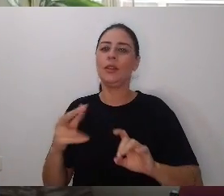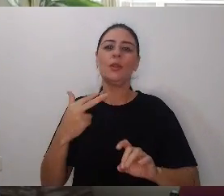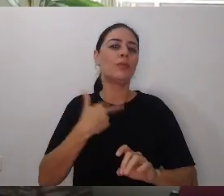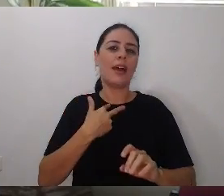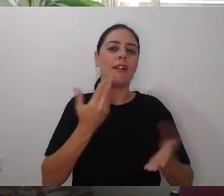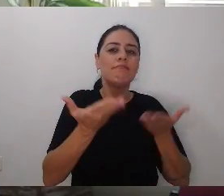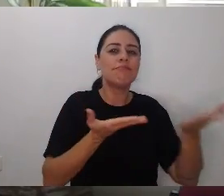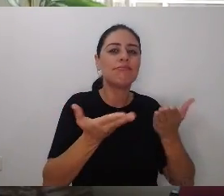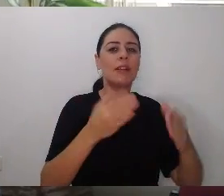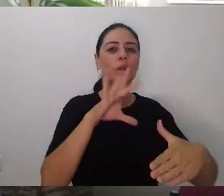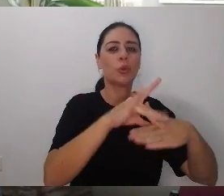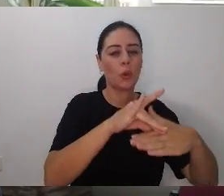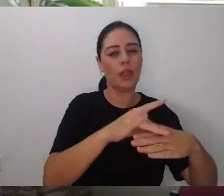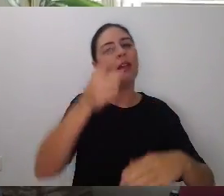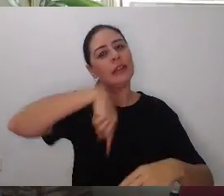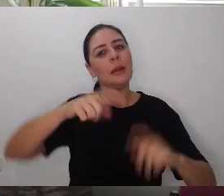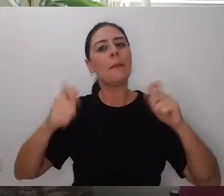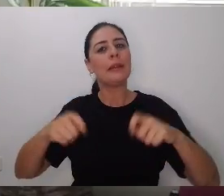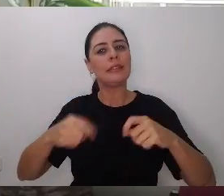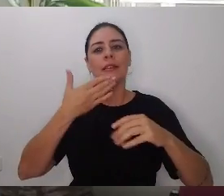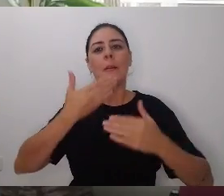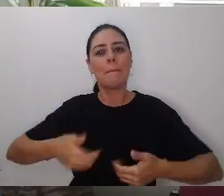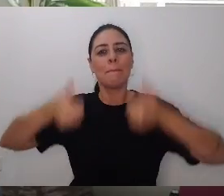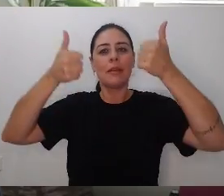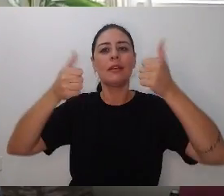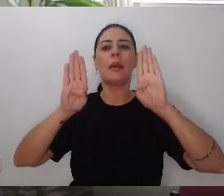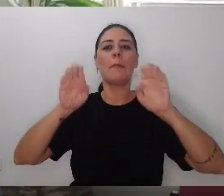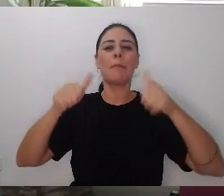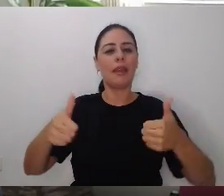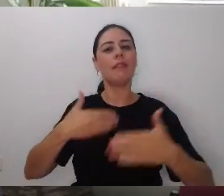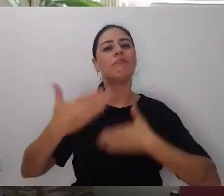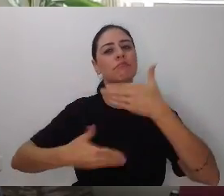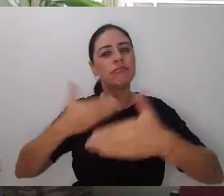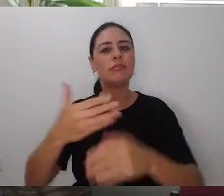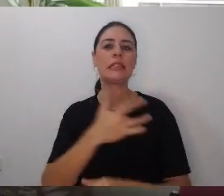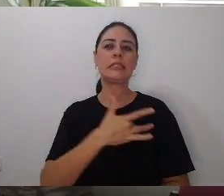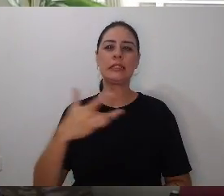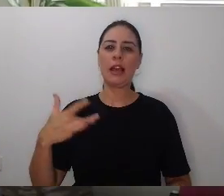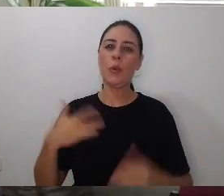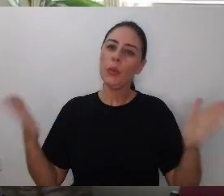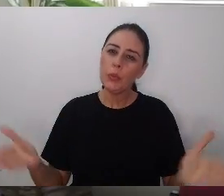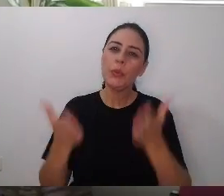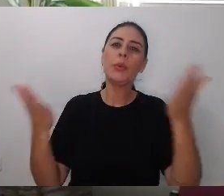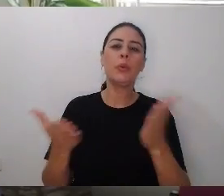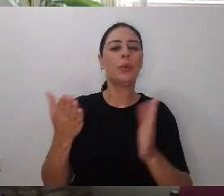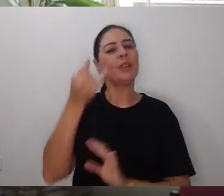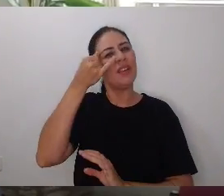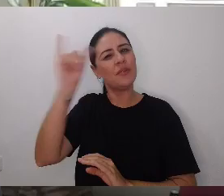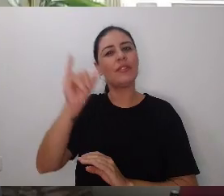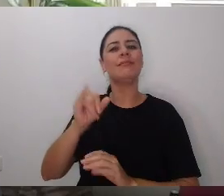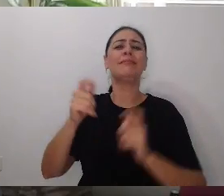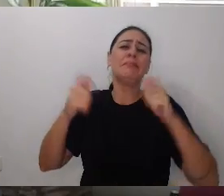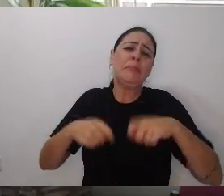dia, porque a gente não tem que tratar a doença, né? A gente tem que estar bem, a gente tem que promover a saúde, ter essa promoção da